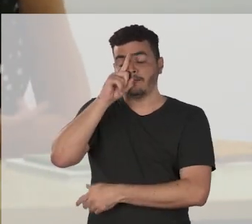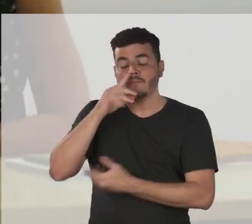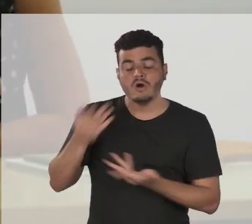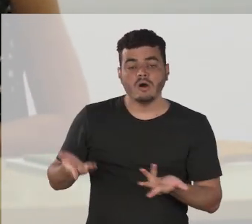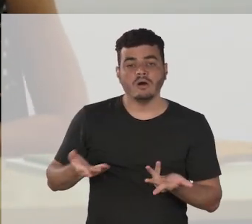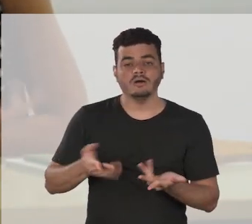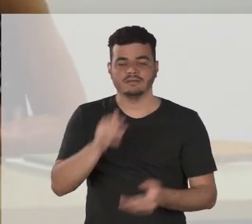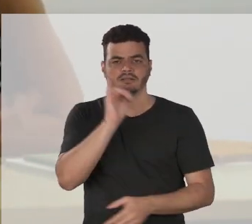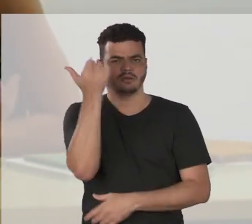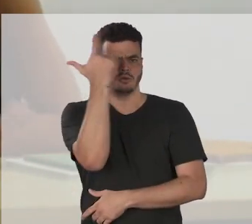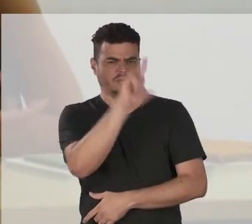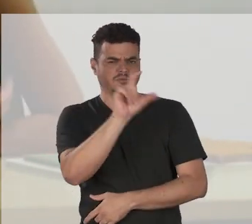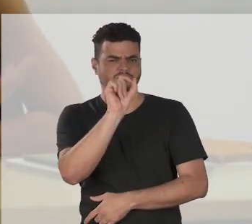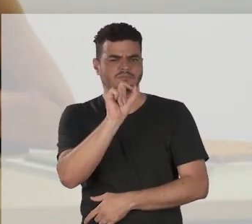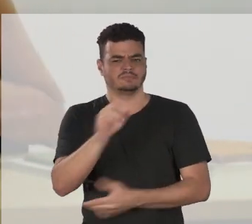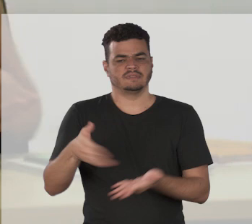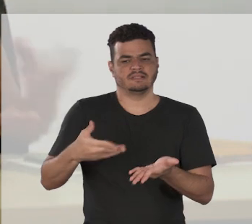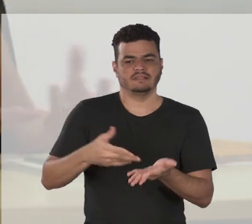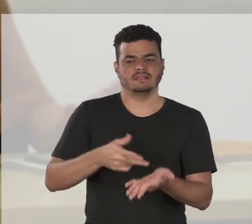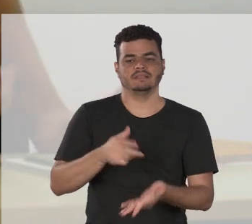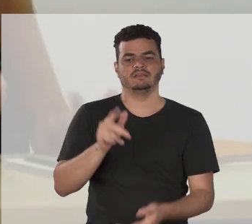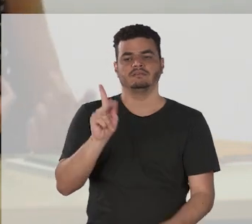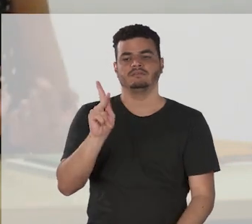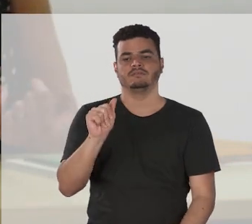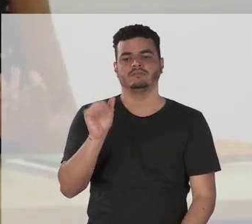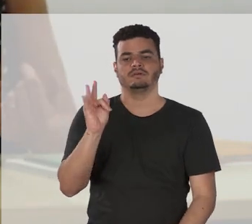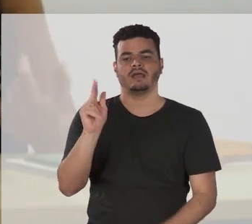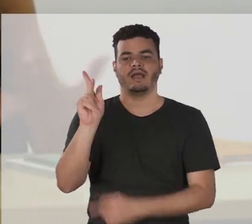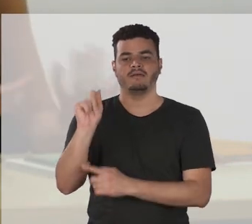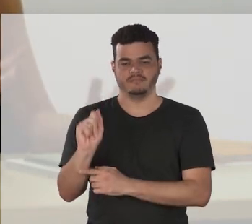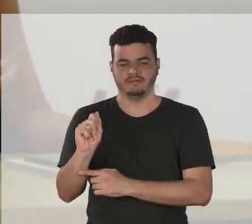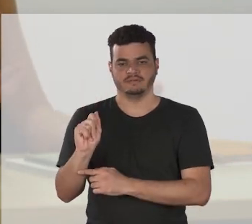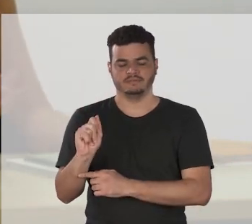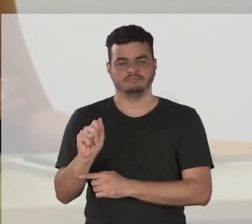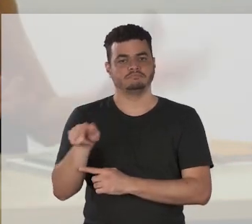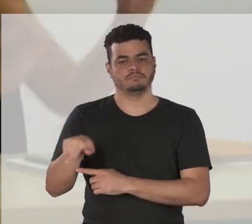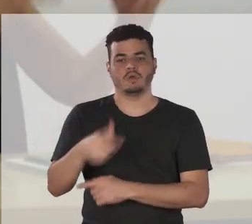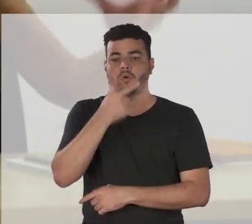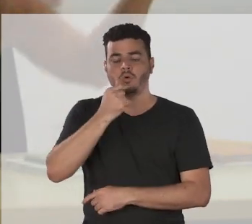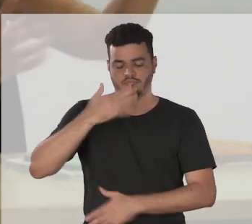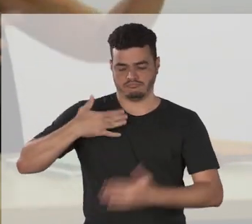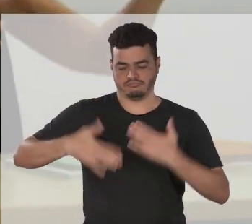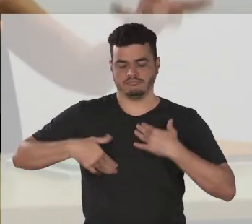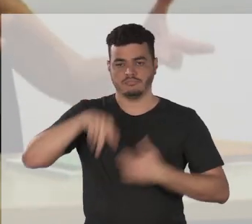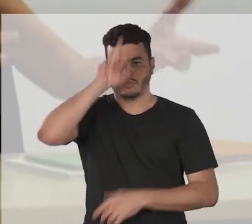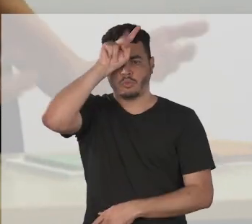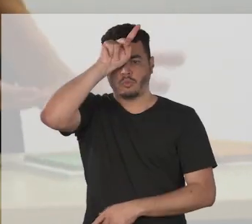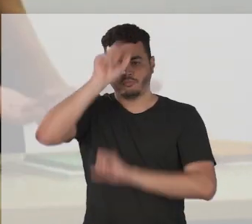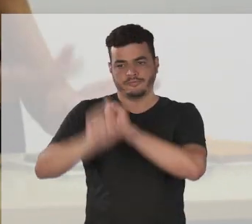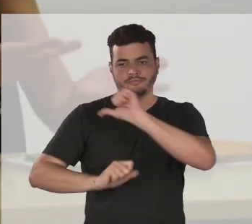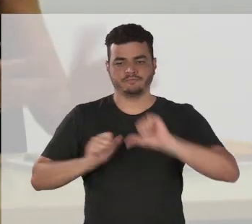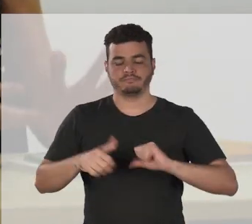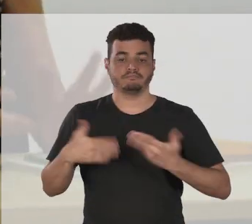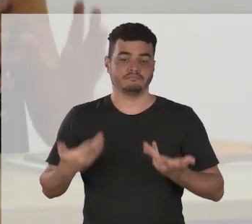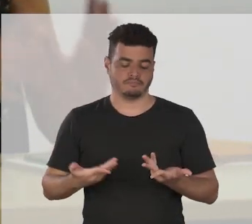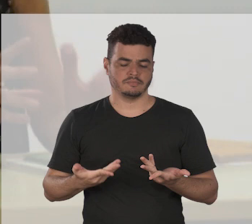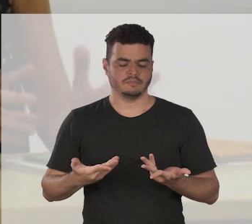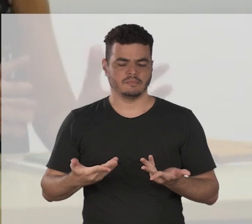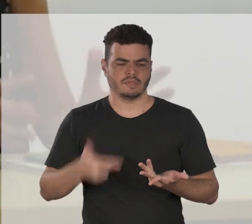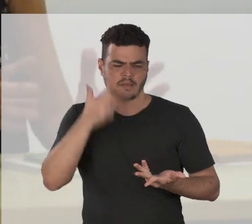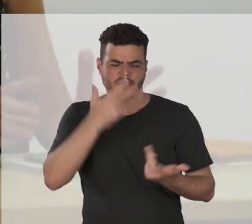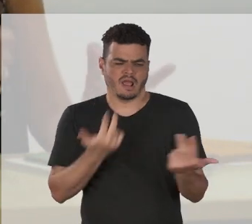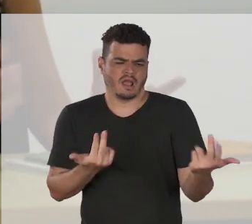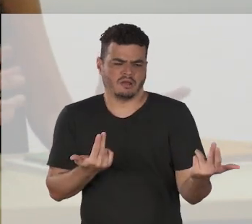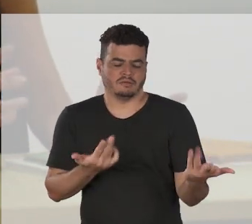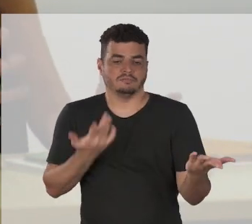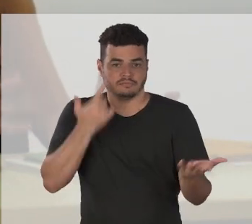se voltam como, por exemplo, a obra de Kafka, Metamorfose. Ninguém pensaria nessa transformação. Bom,